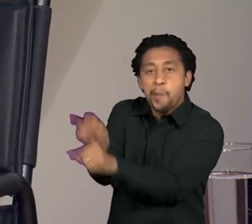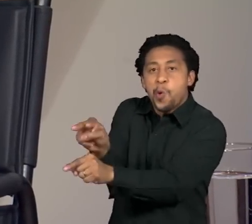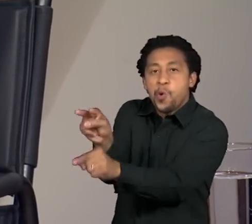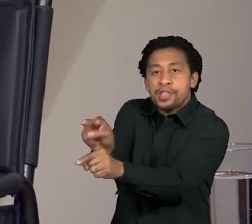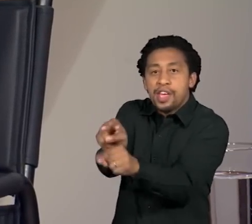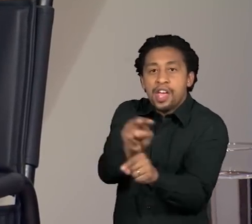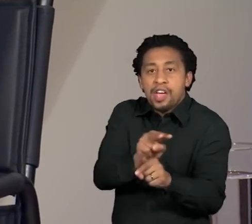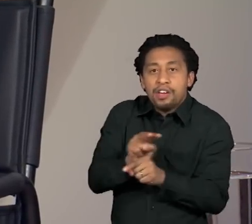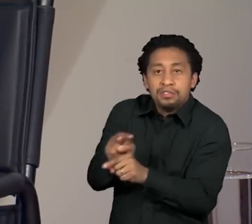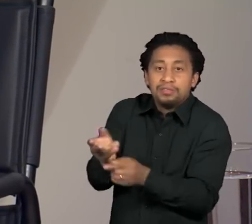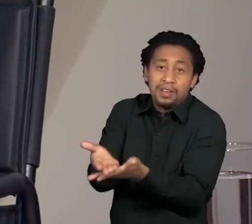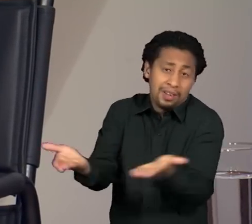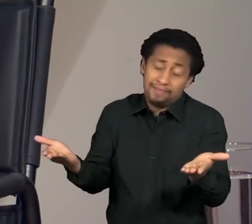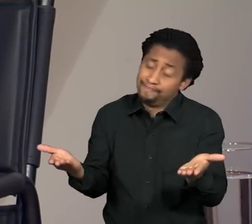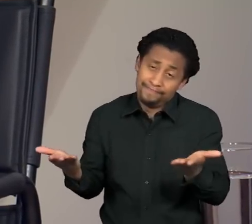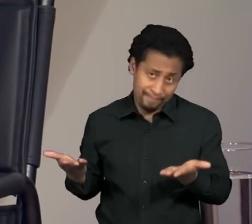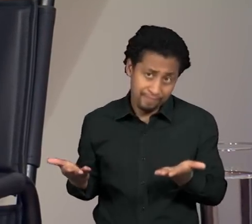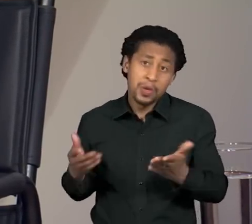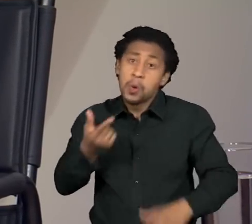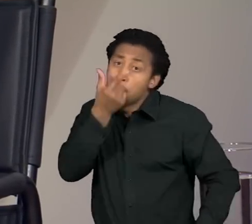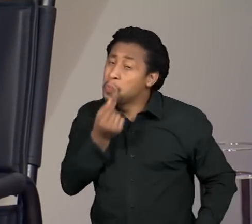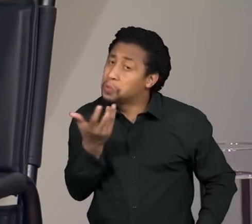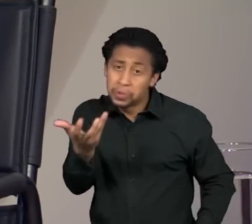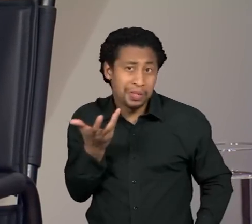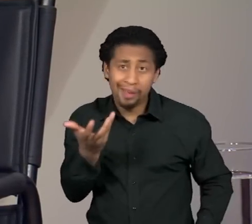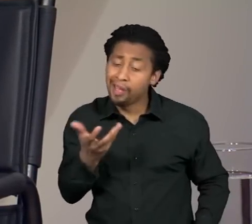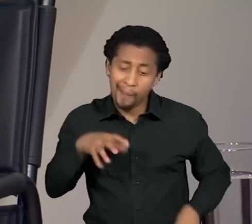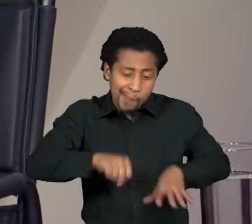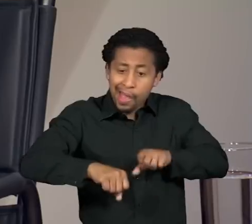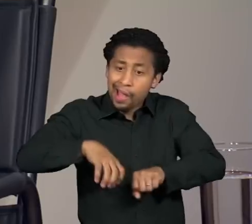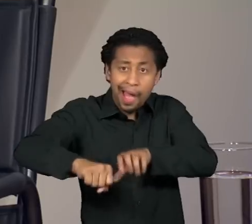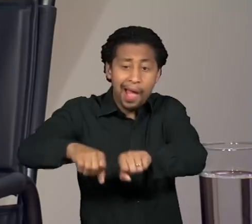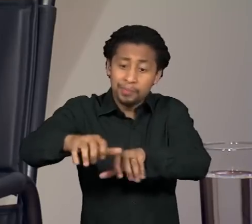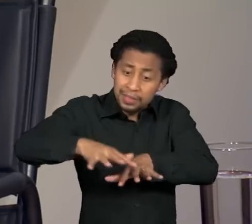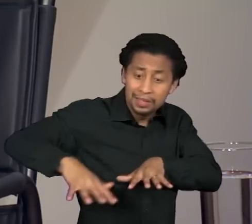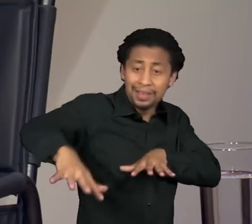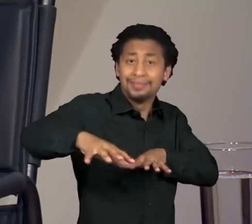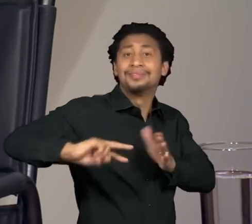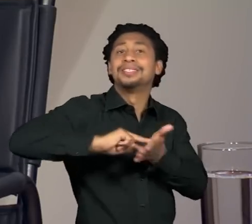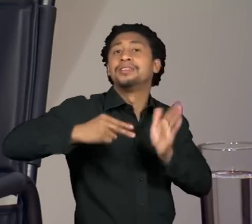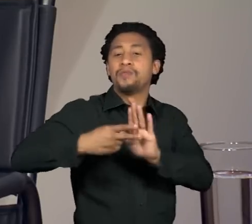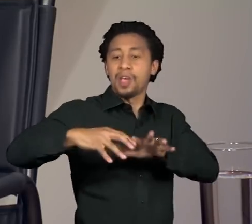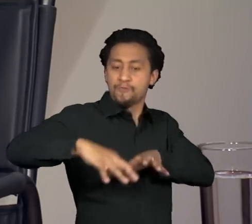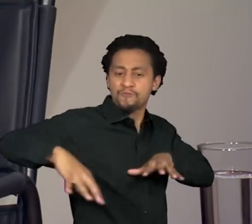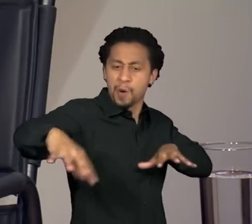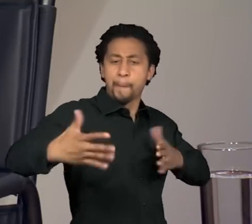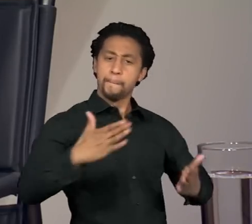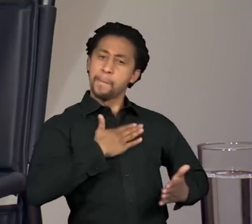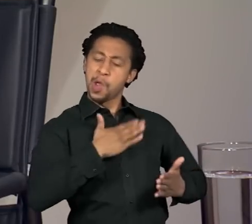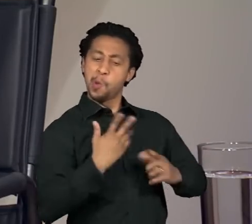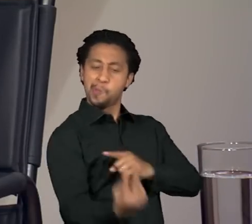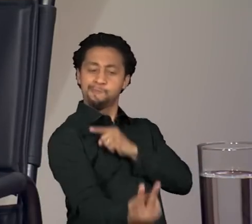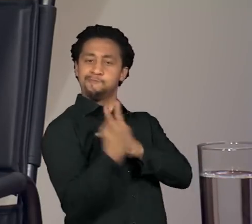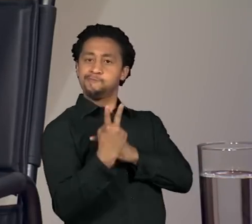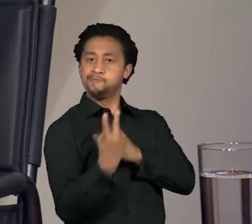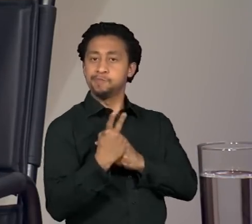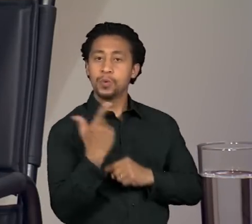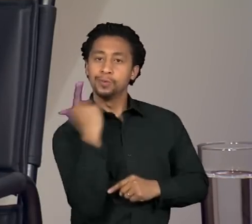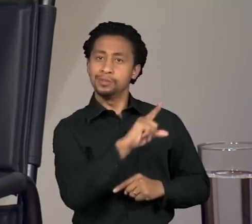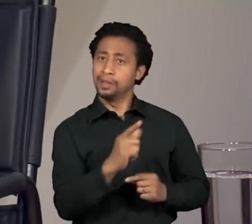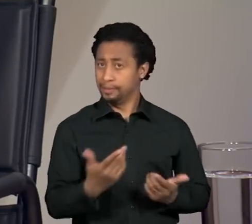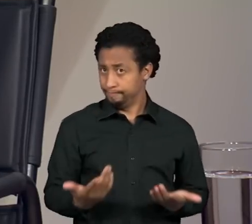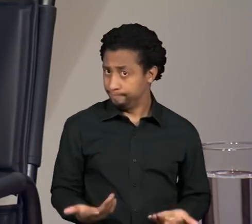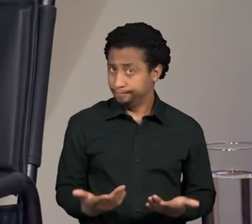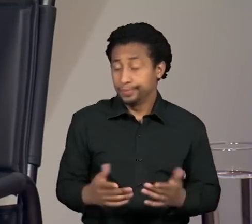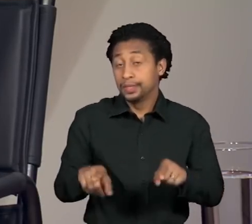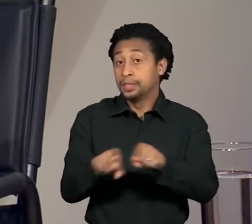Ele quer que os interesses territoriais russos, a integridade territorial do Estado, sejam preservadas. E ele também